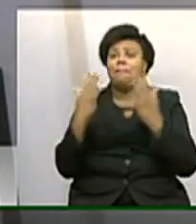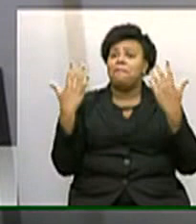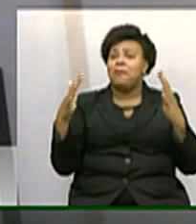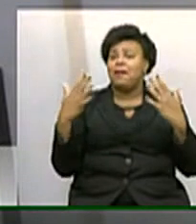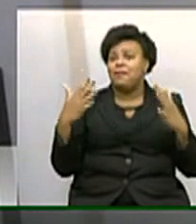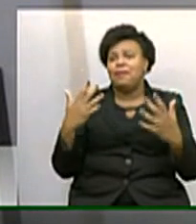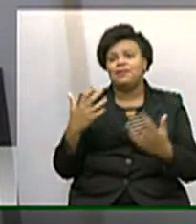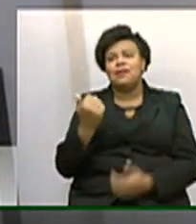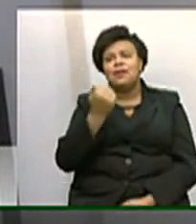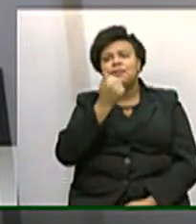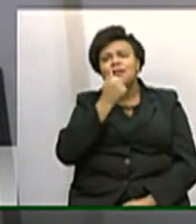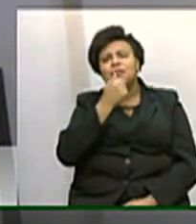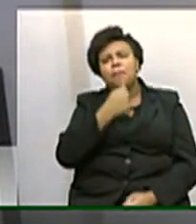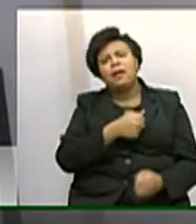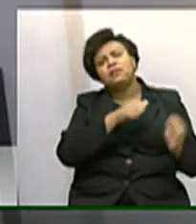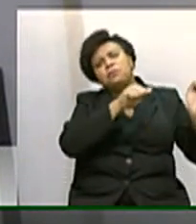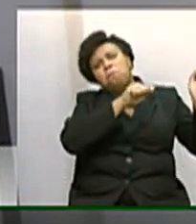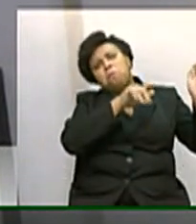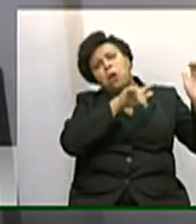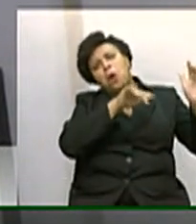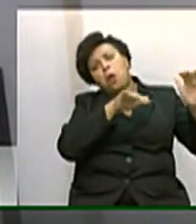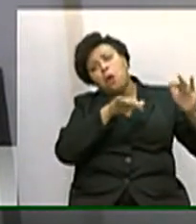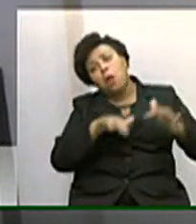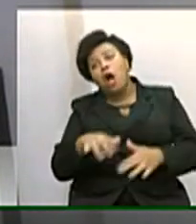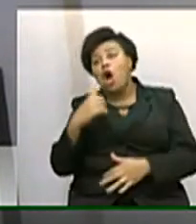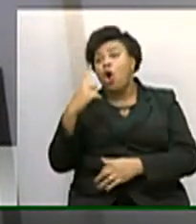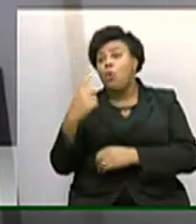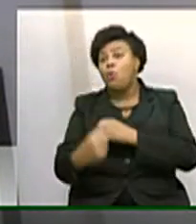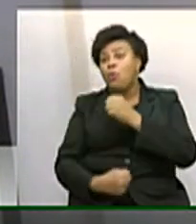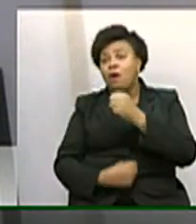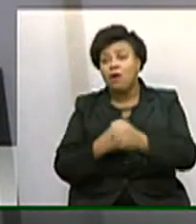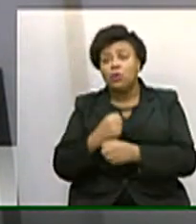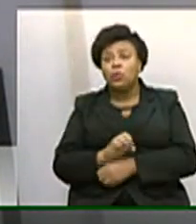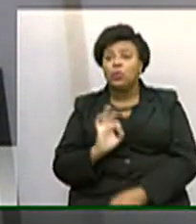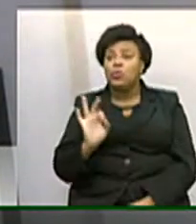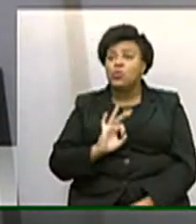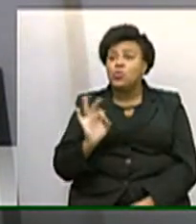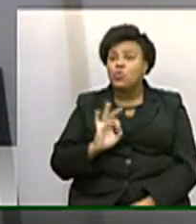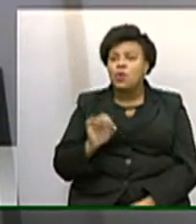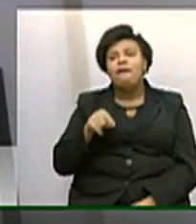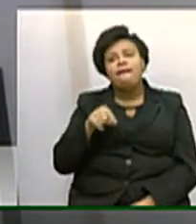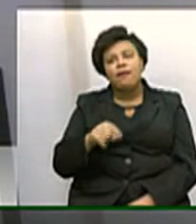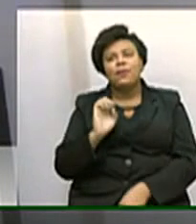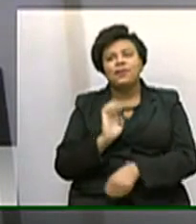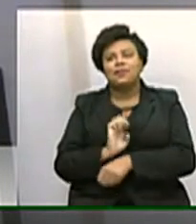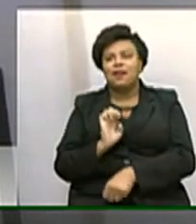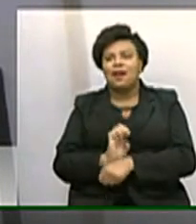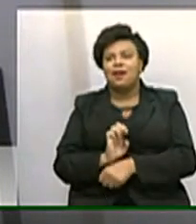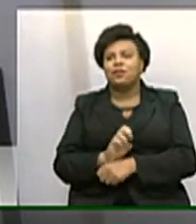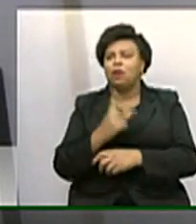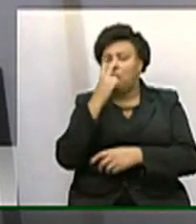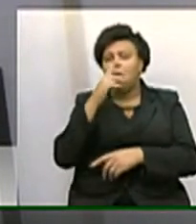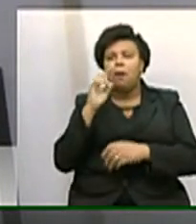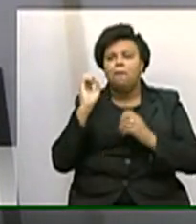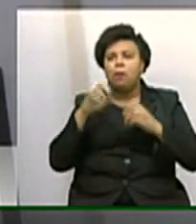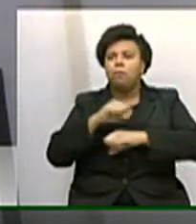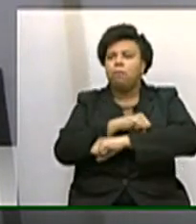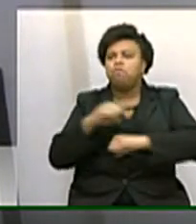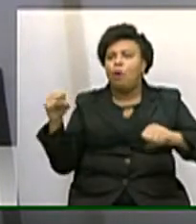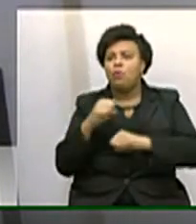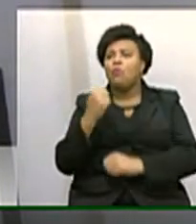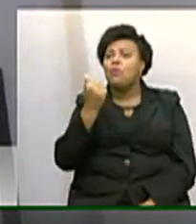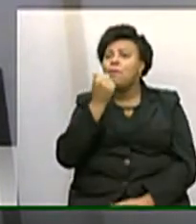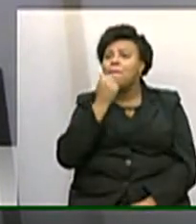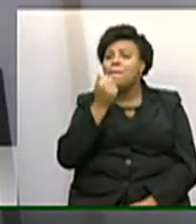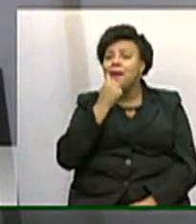das pedras que rolaram no barranco há um ano, e o Estado não é capaz de ir lá, de detonar aquelas pedras. E aí,